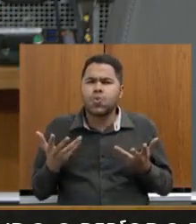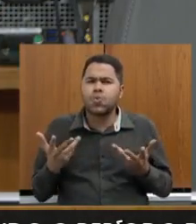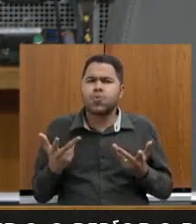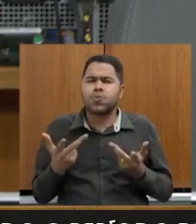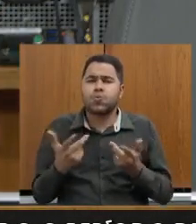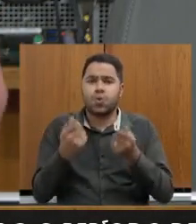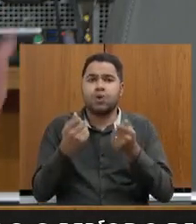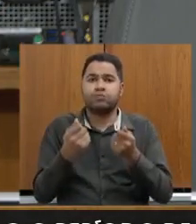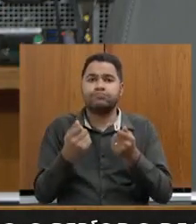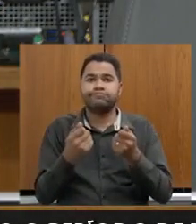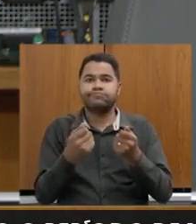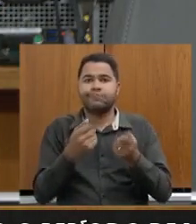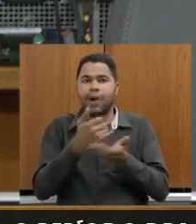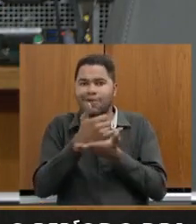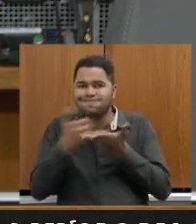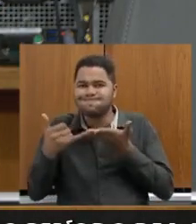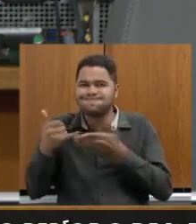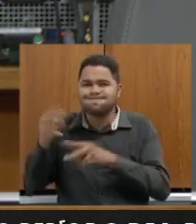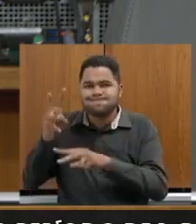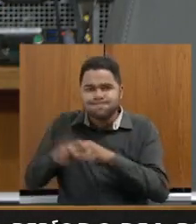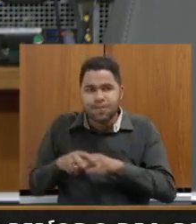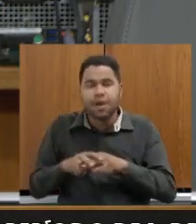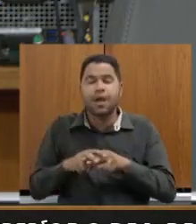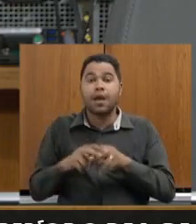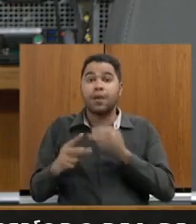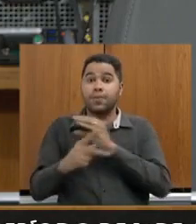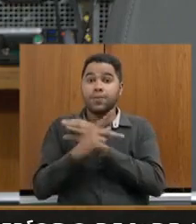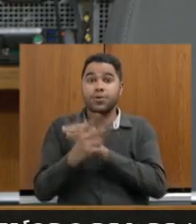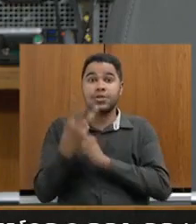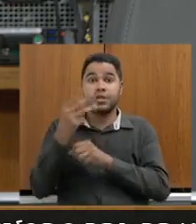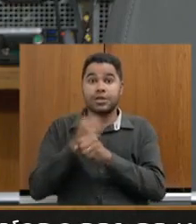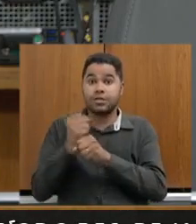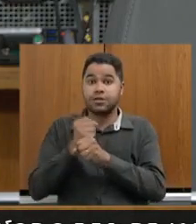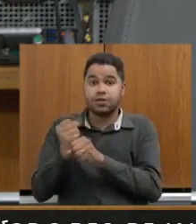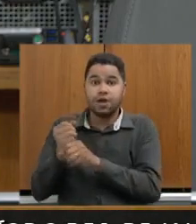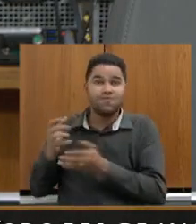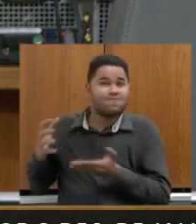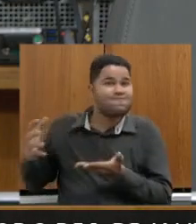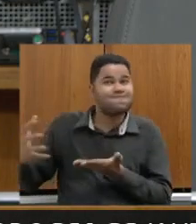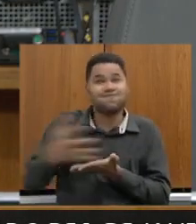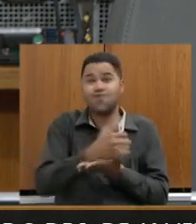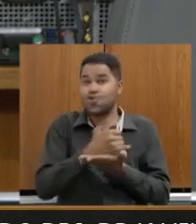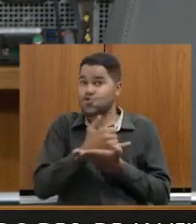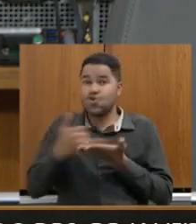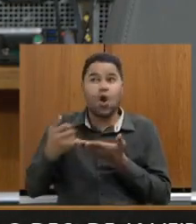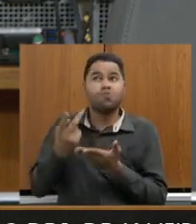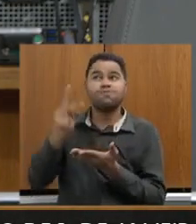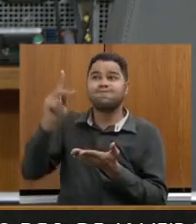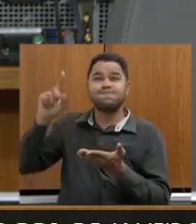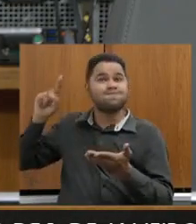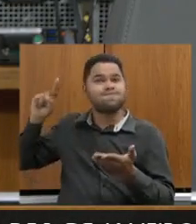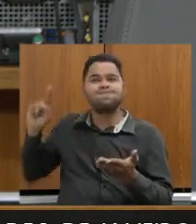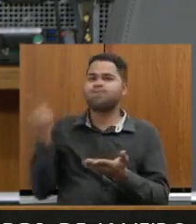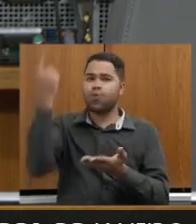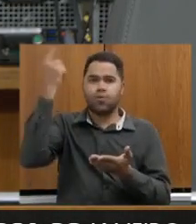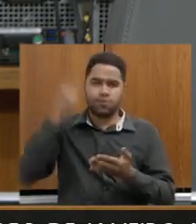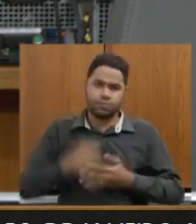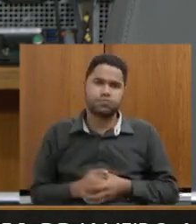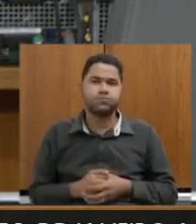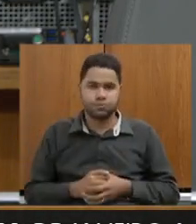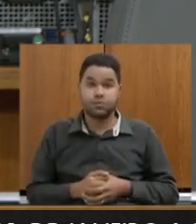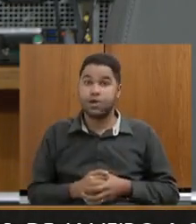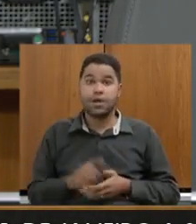repressão a entorpecentes a polícia civil nesses três anos faz a maior apreensão de drogas da história de Minas Gerais